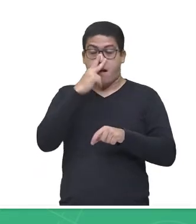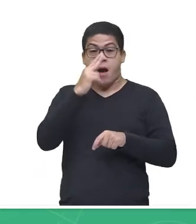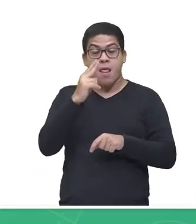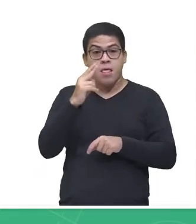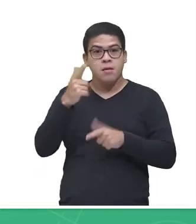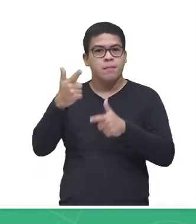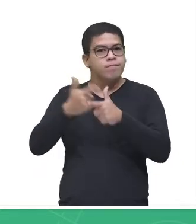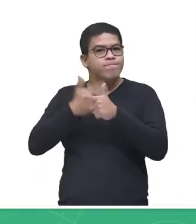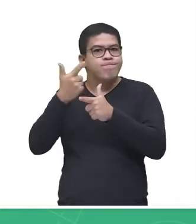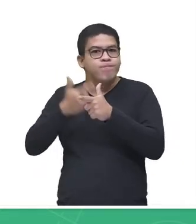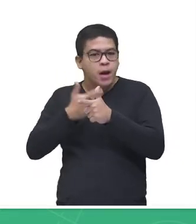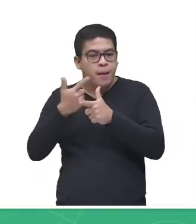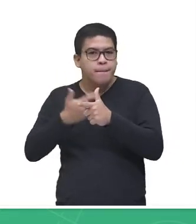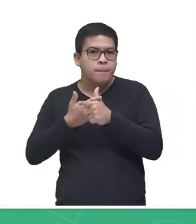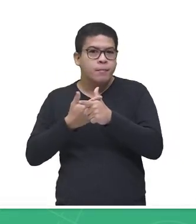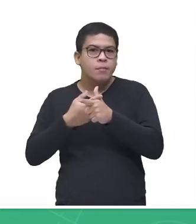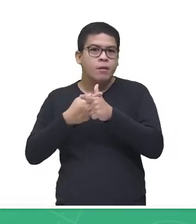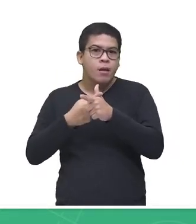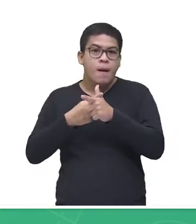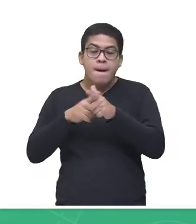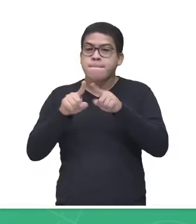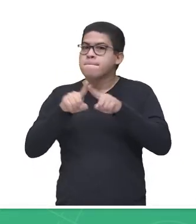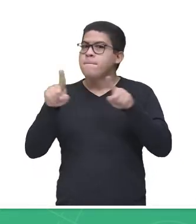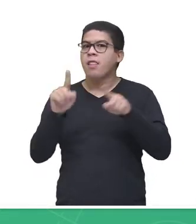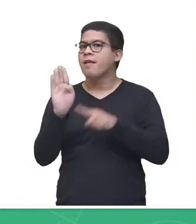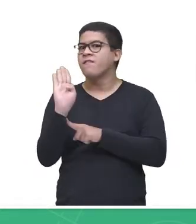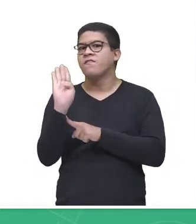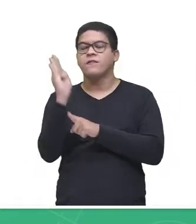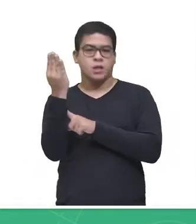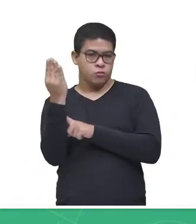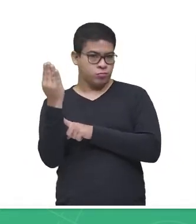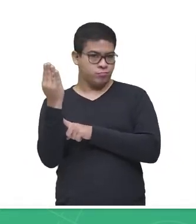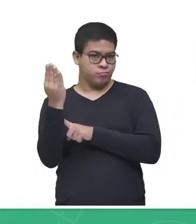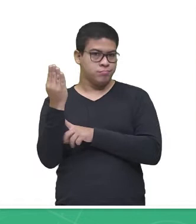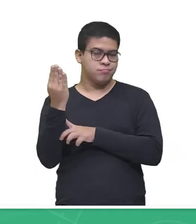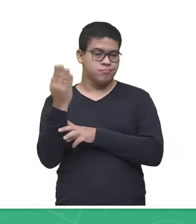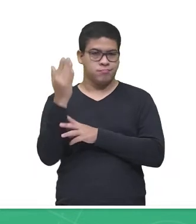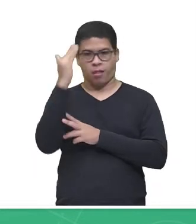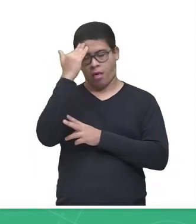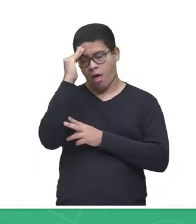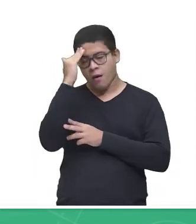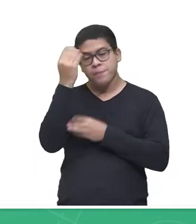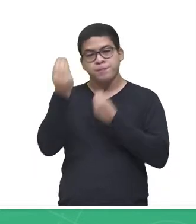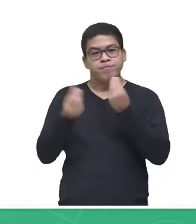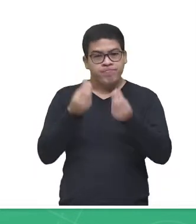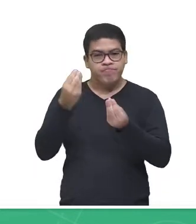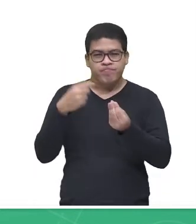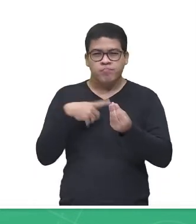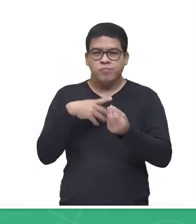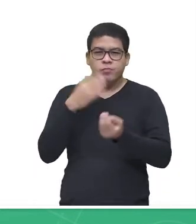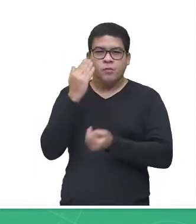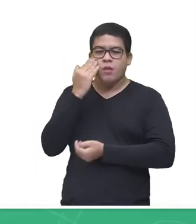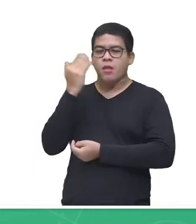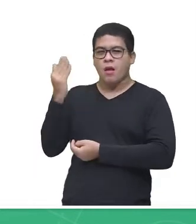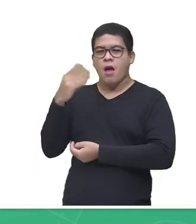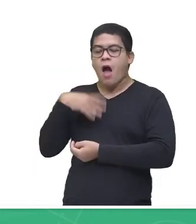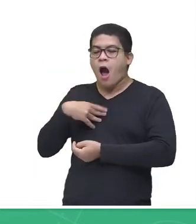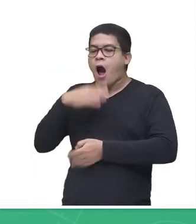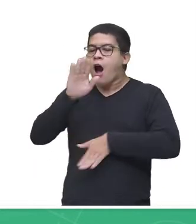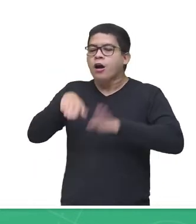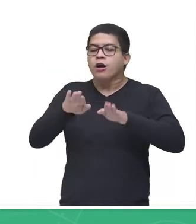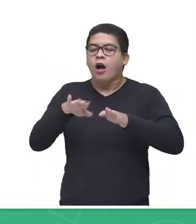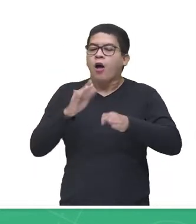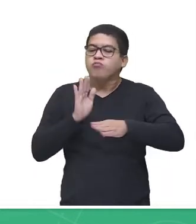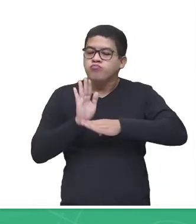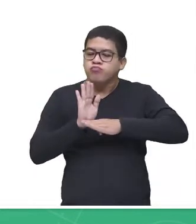só, ela faz esse formato aqui de ondinha, e aí esse formato aqui de falsos pés ajudam na movimentação dessa